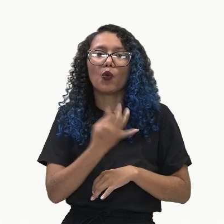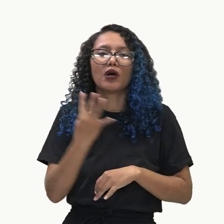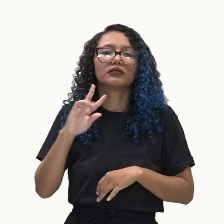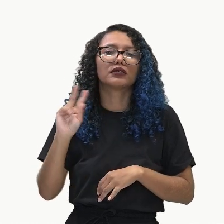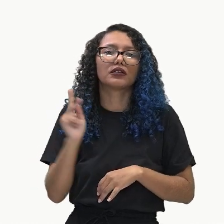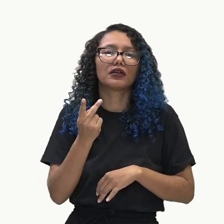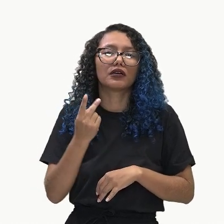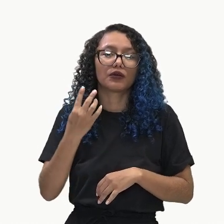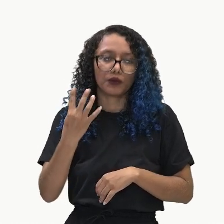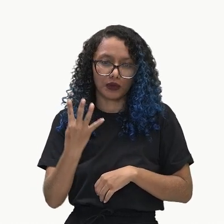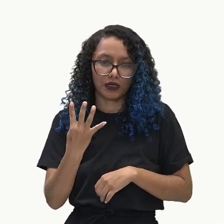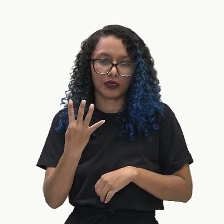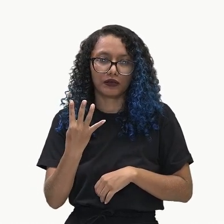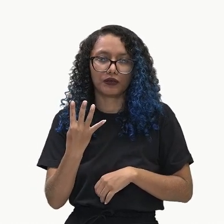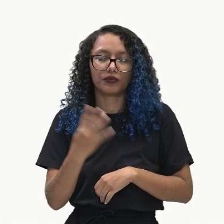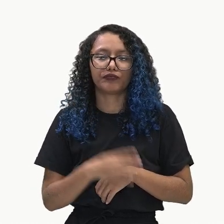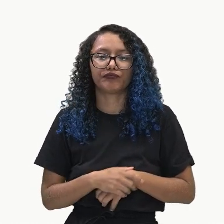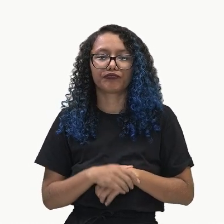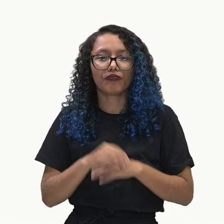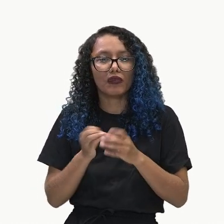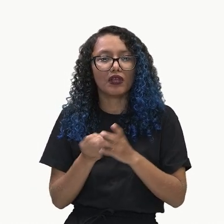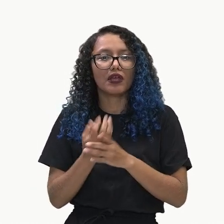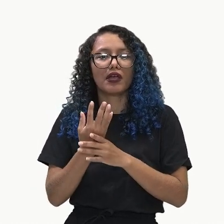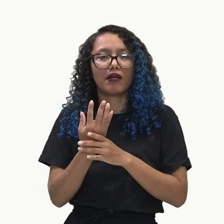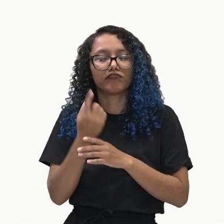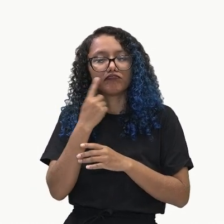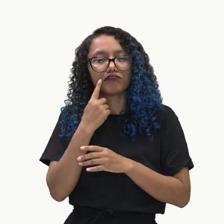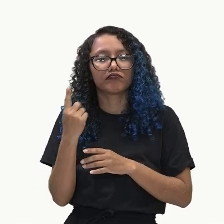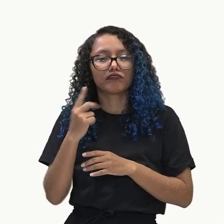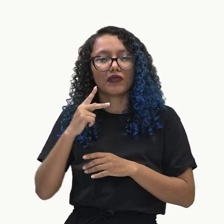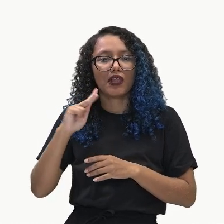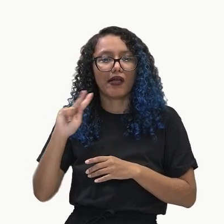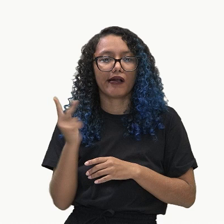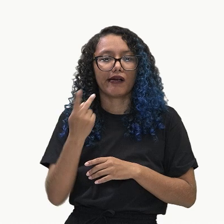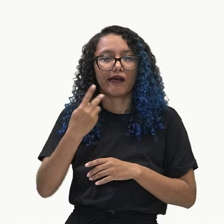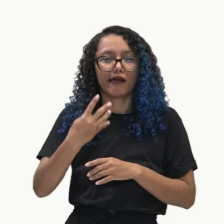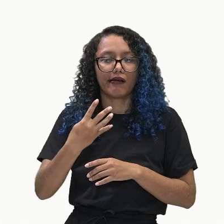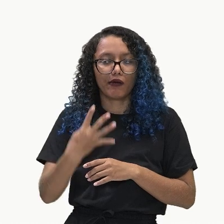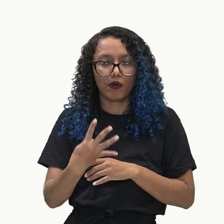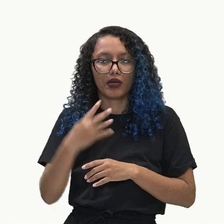moléculas formando o ácido pirofosfórico,